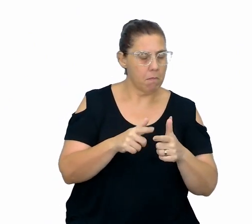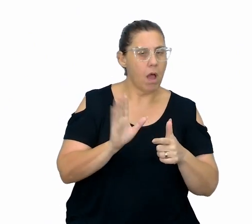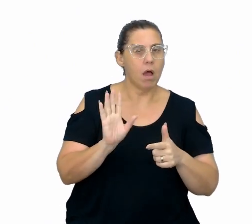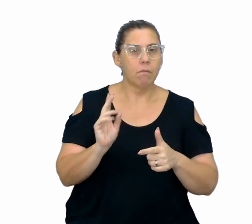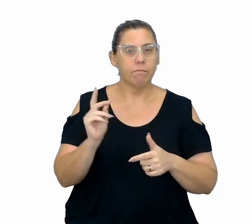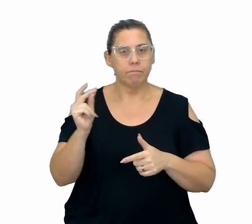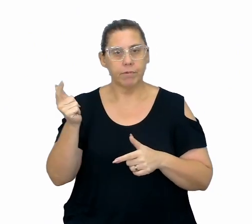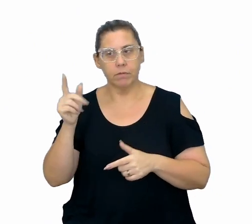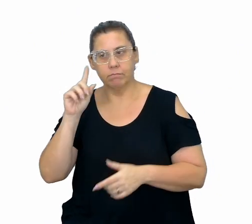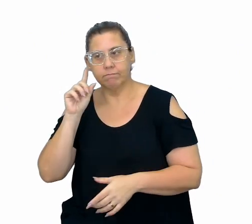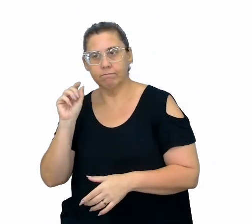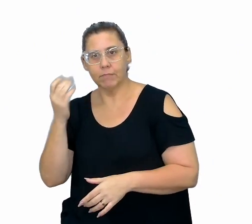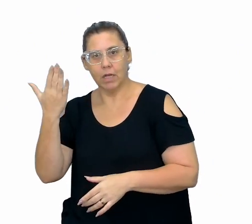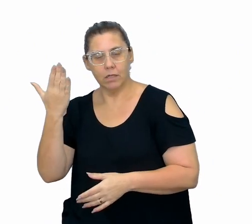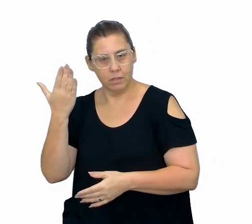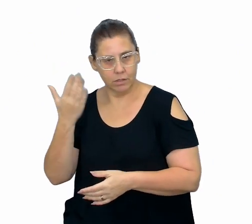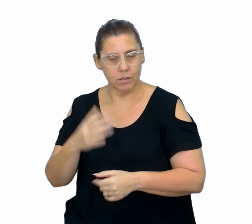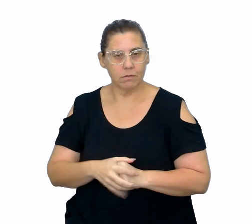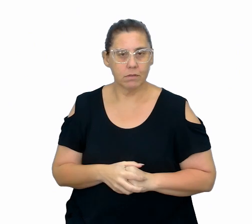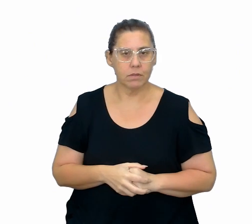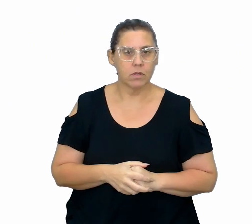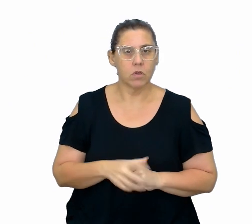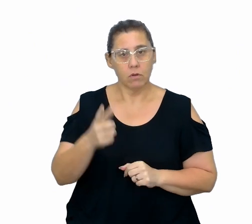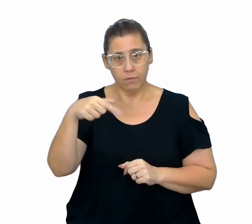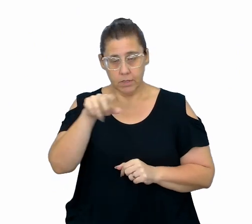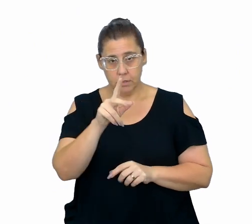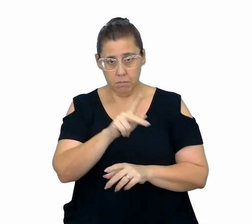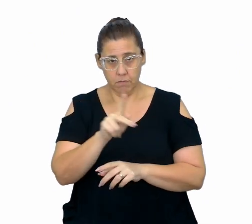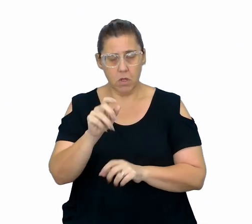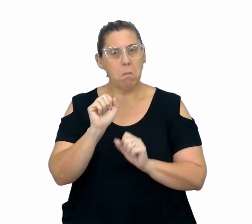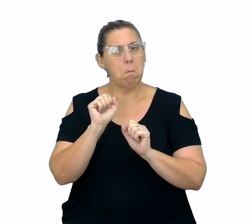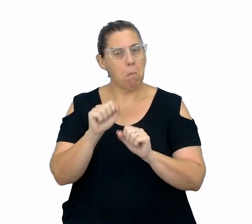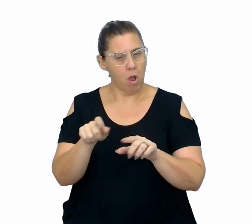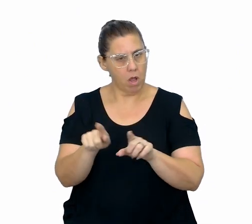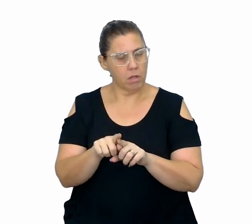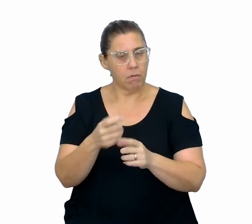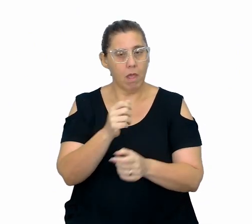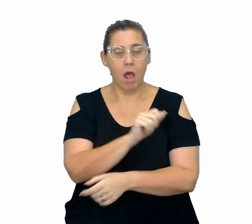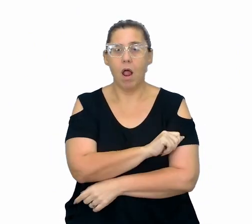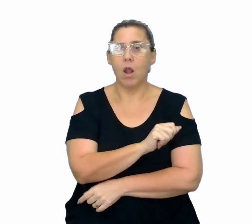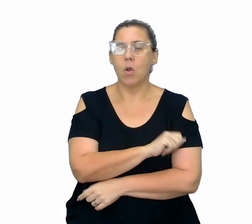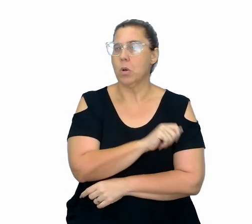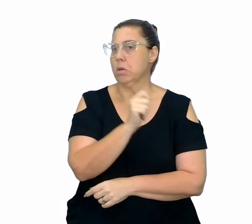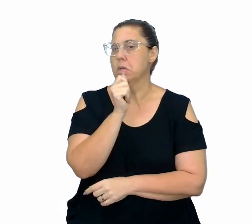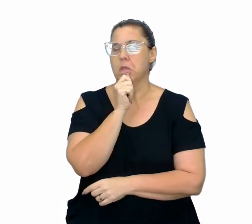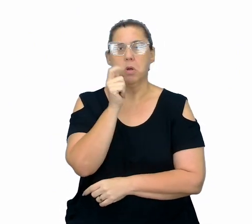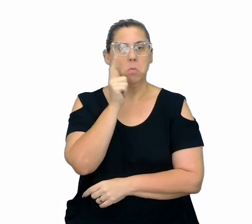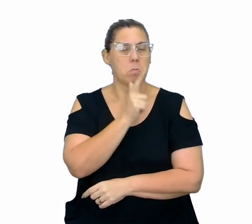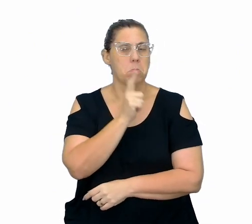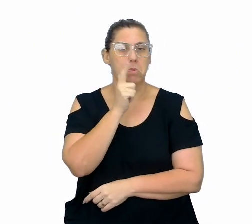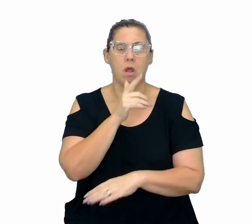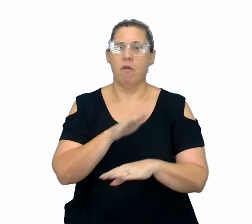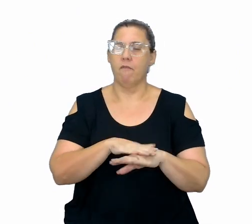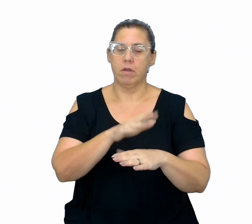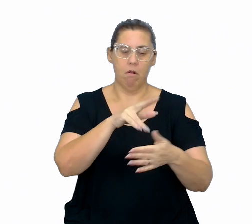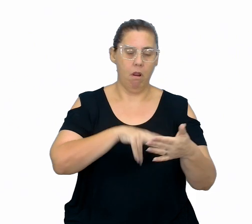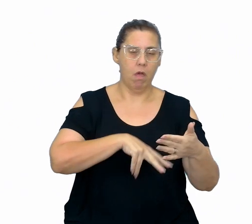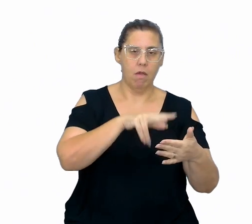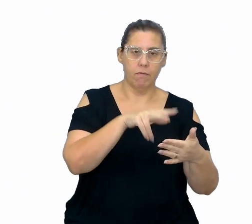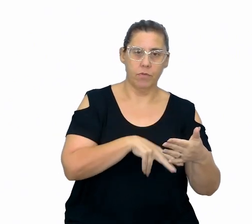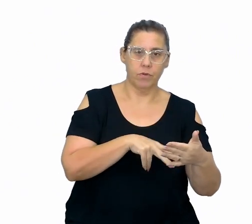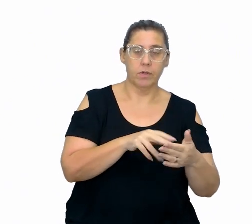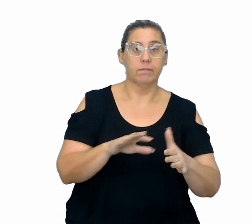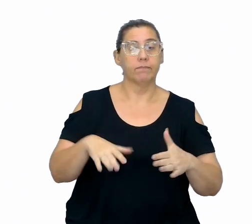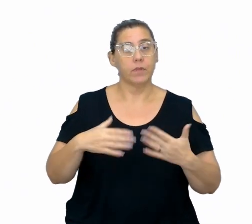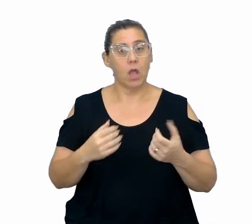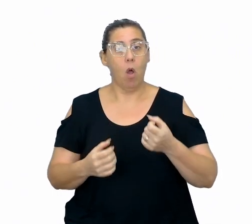e decisões a tomar. Vocês, professores, poderão ter estudantes que ainda não conseguem realizar essa leitura. Sendo